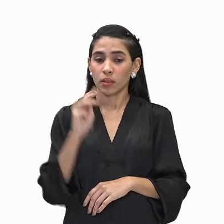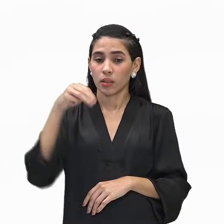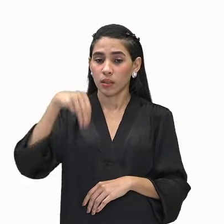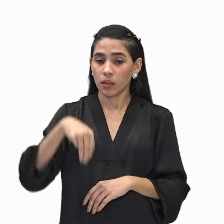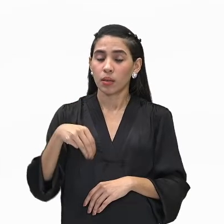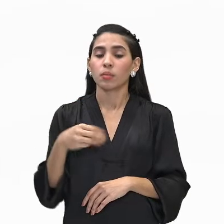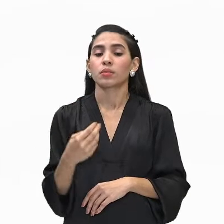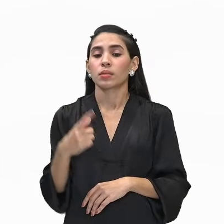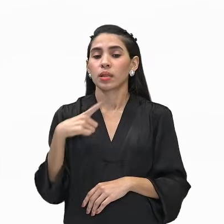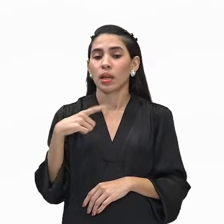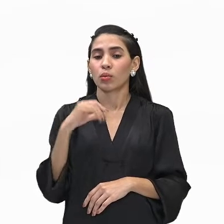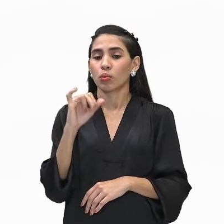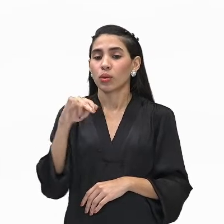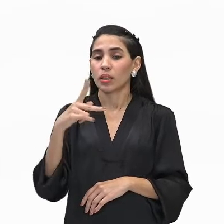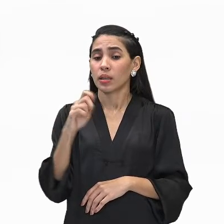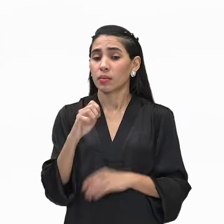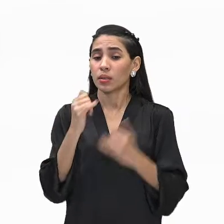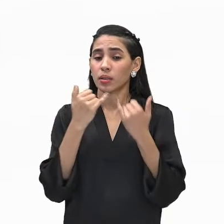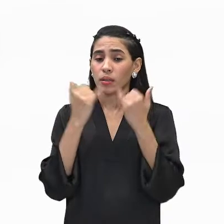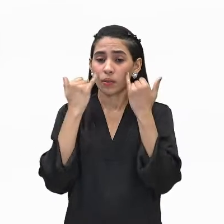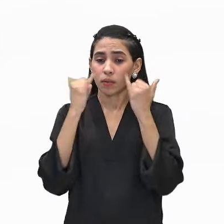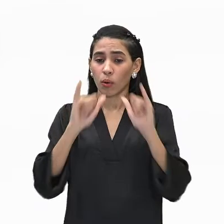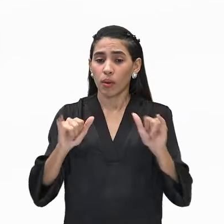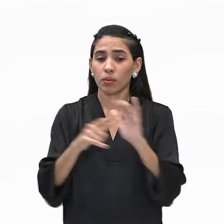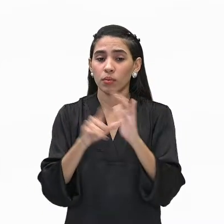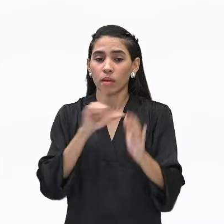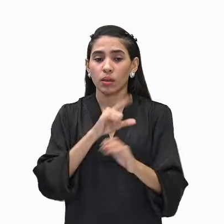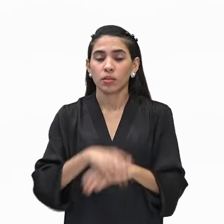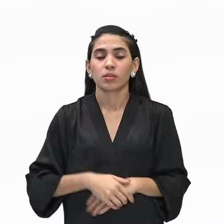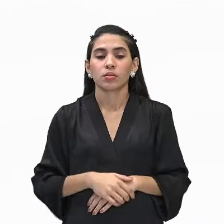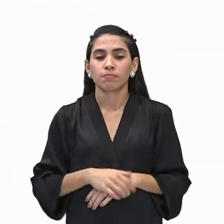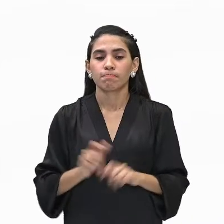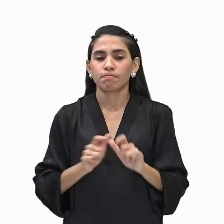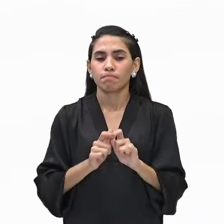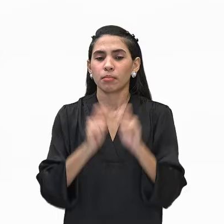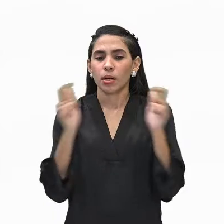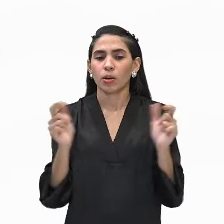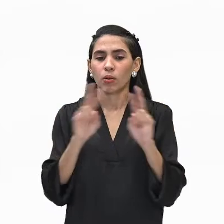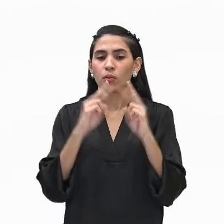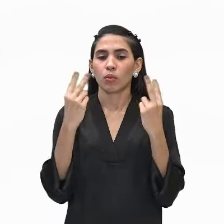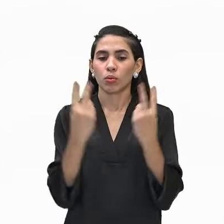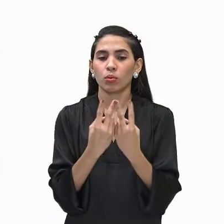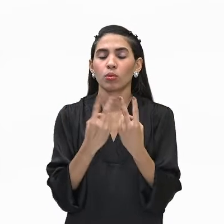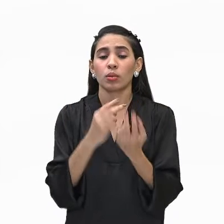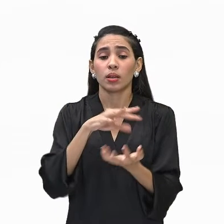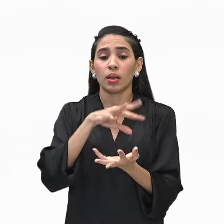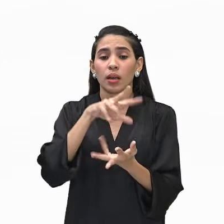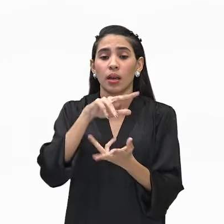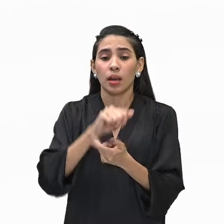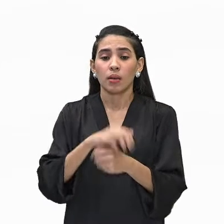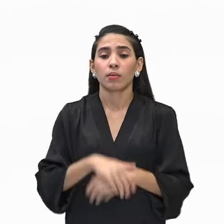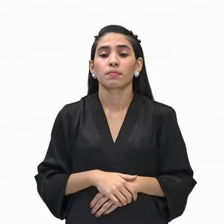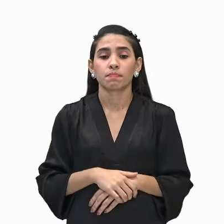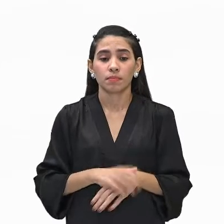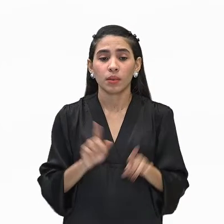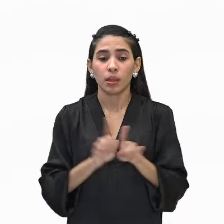INPE, e o de maior volume de água do planeta. Sua vazão representa cerca de 18% da água doce que todos os